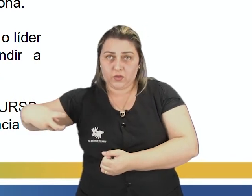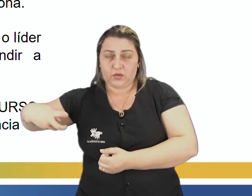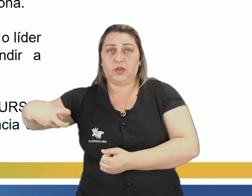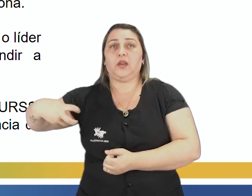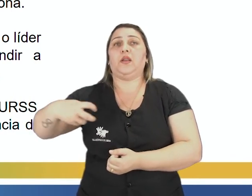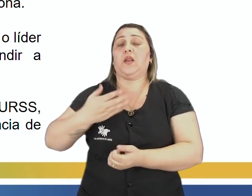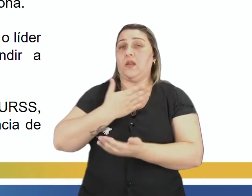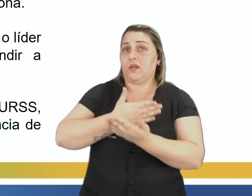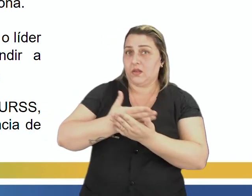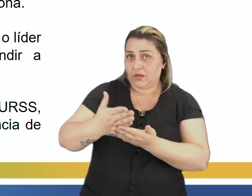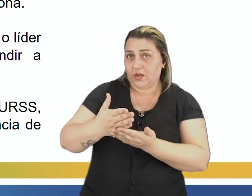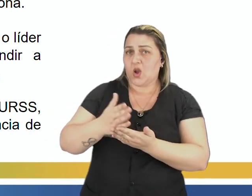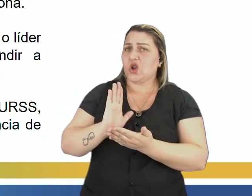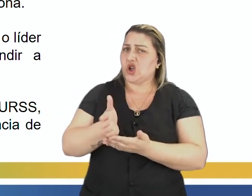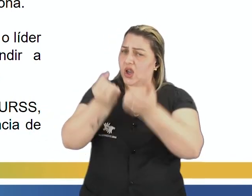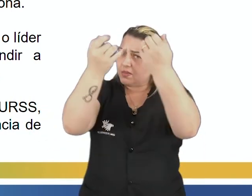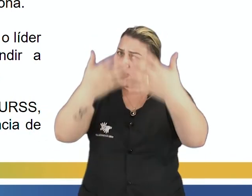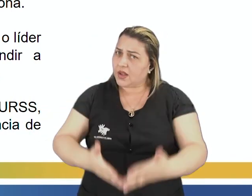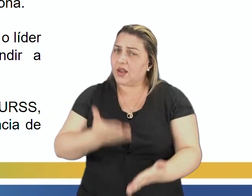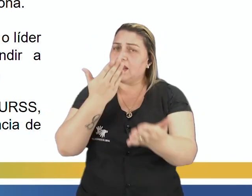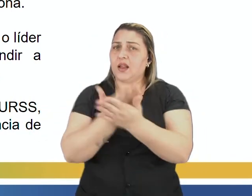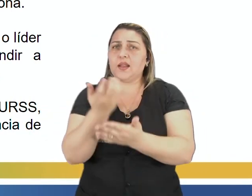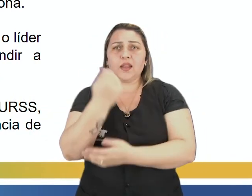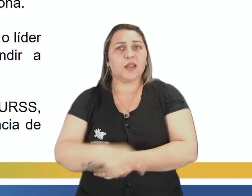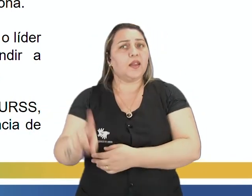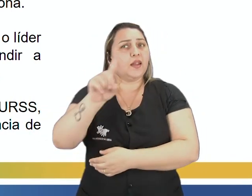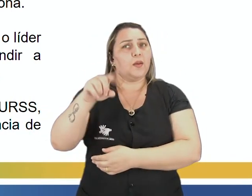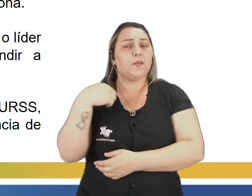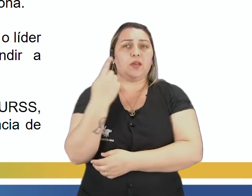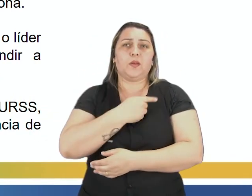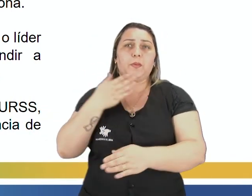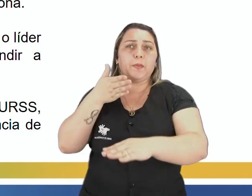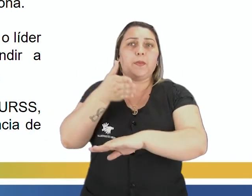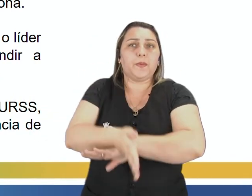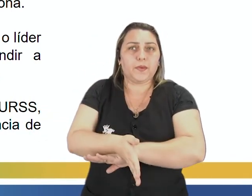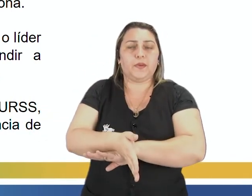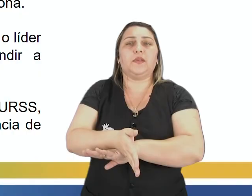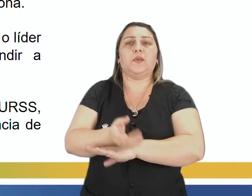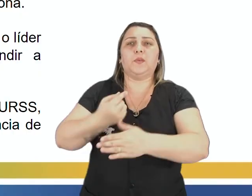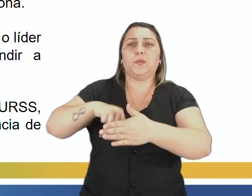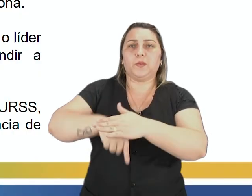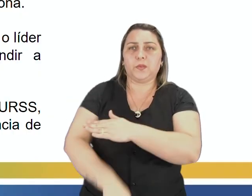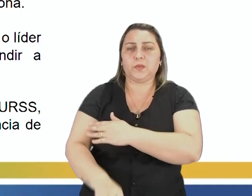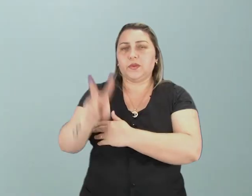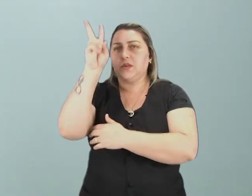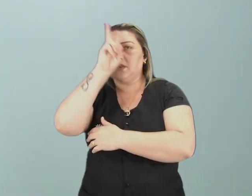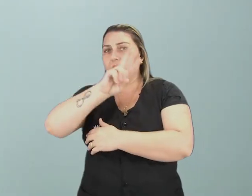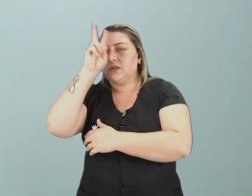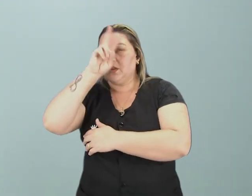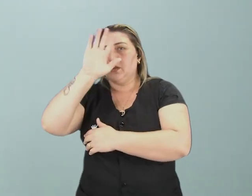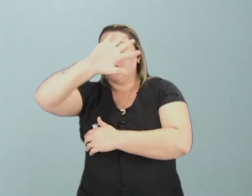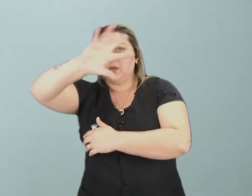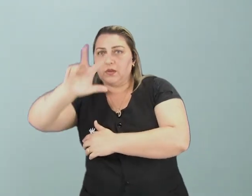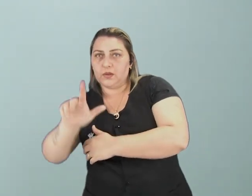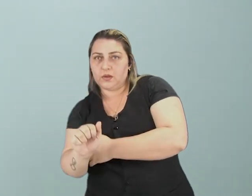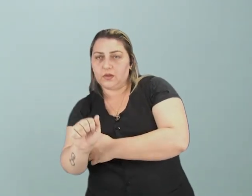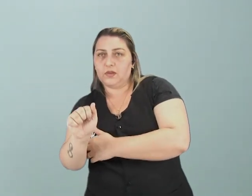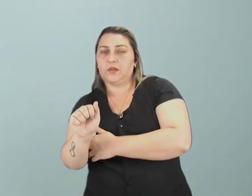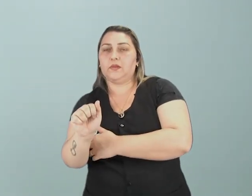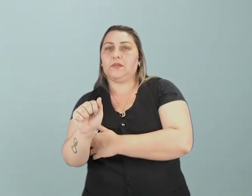eu comentei tudo isso na aula. E não precisou a gente entrar muito nas histórias da África do